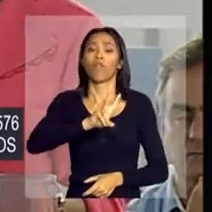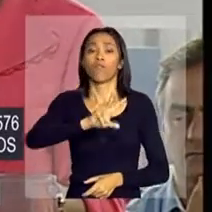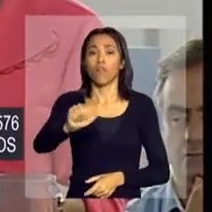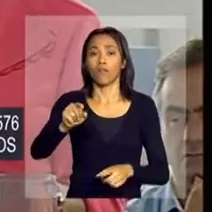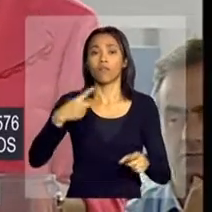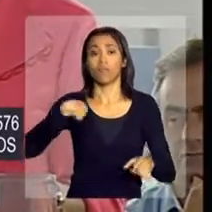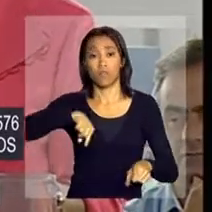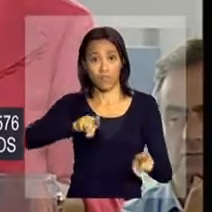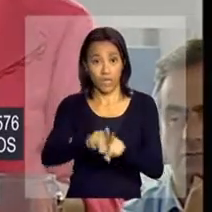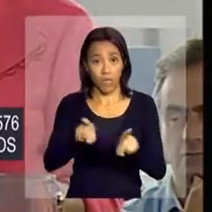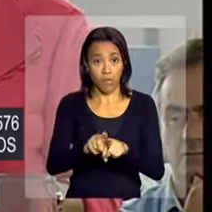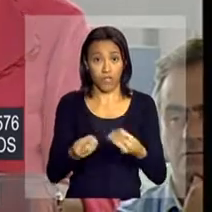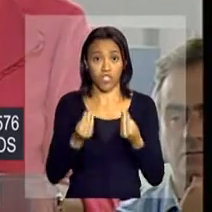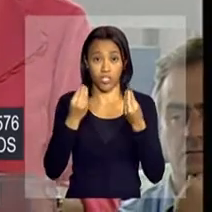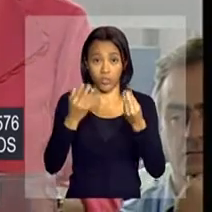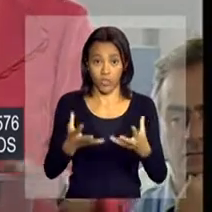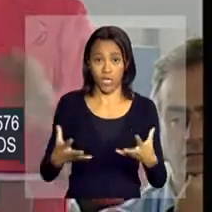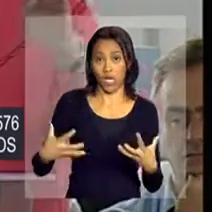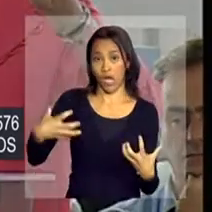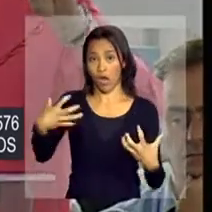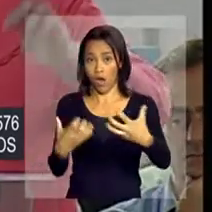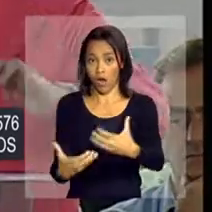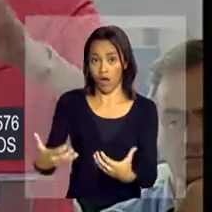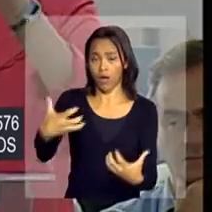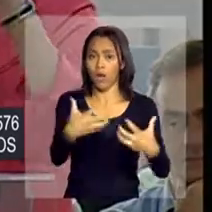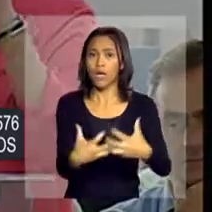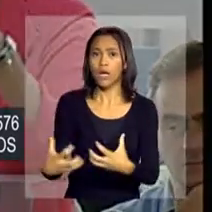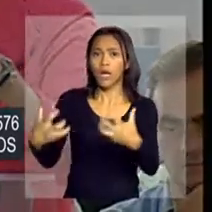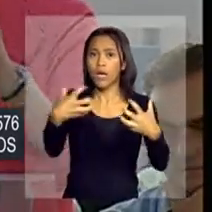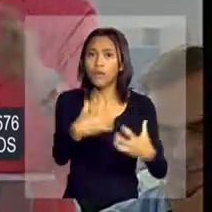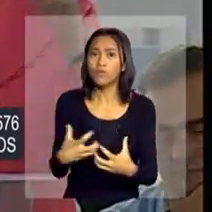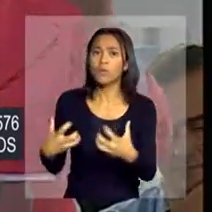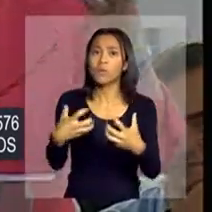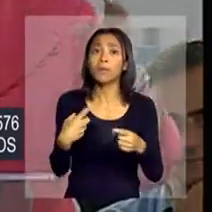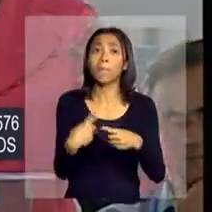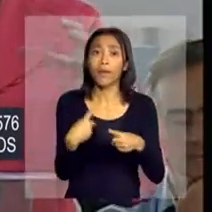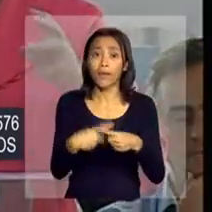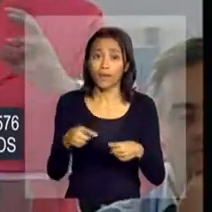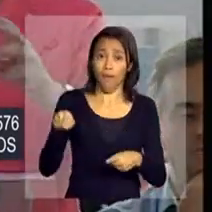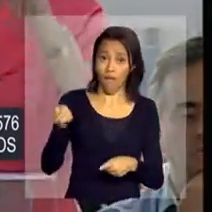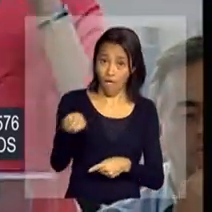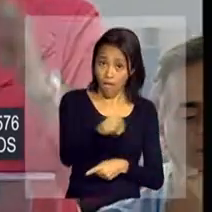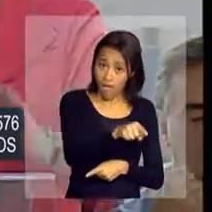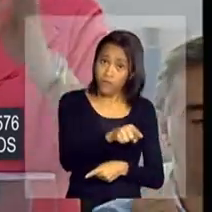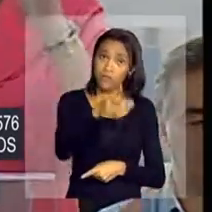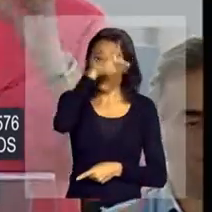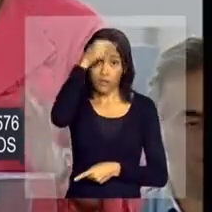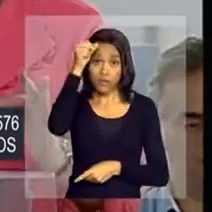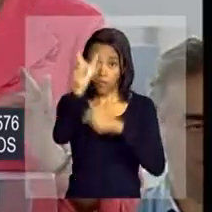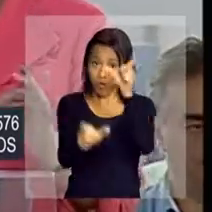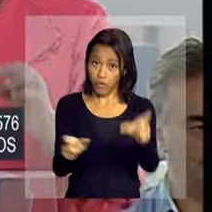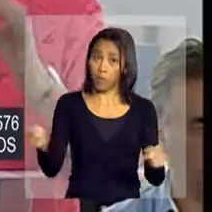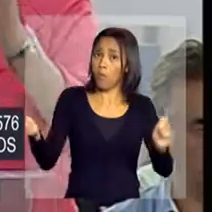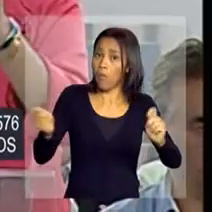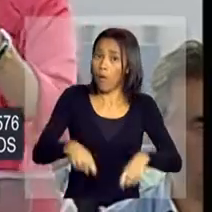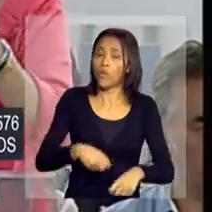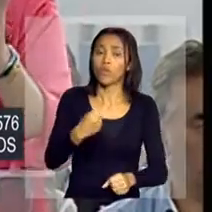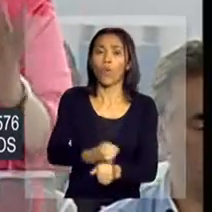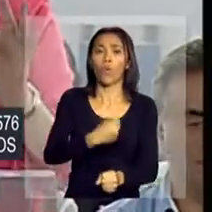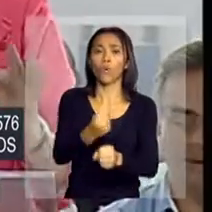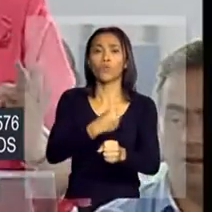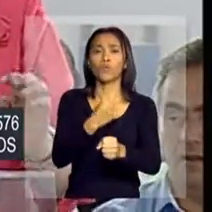também caminhões caçamba, para que esses prefeitos possam construir